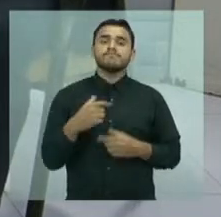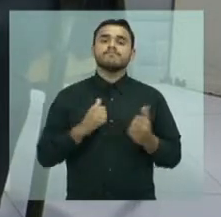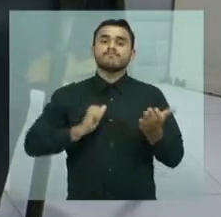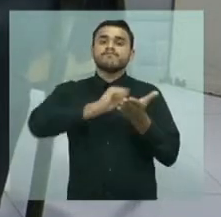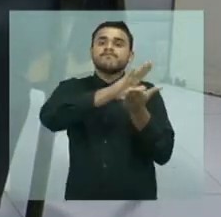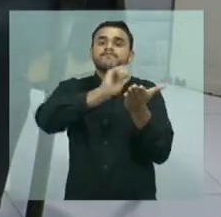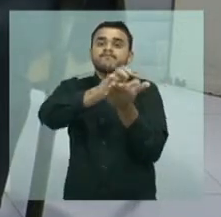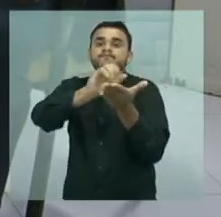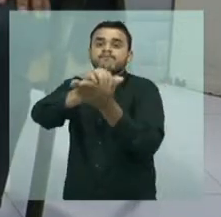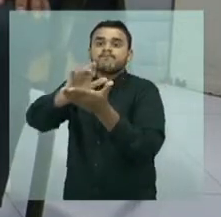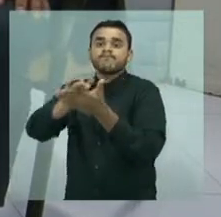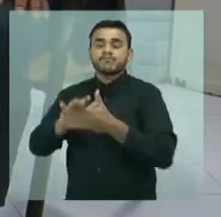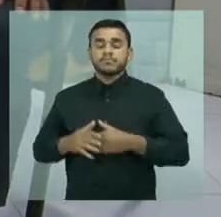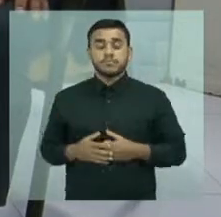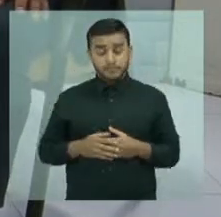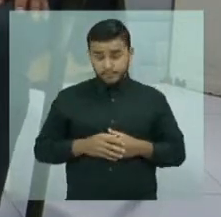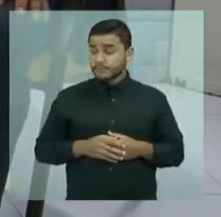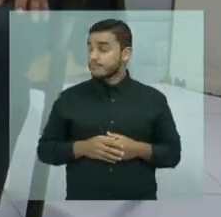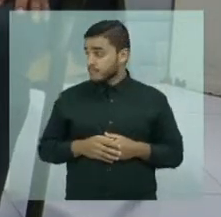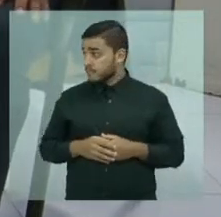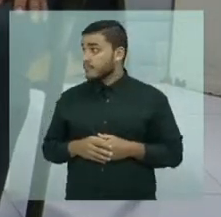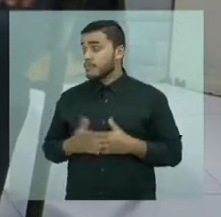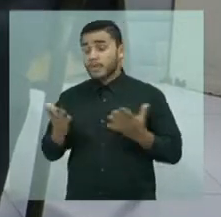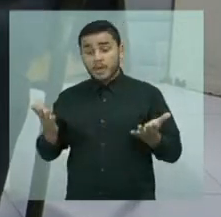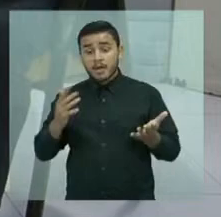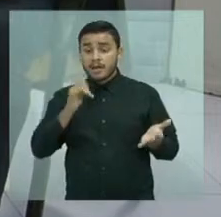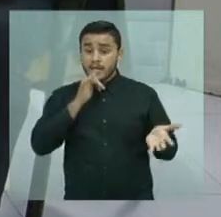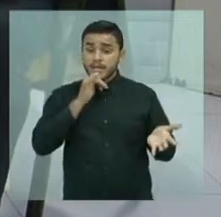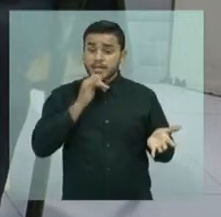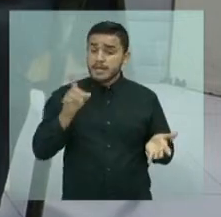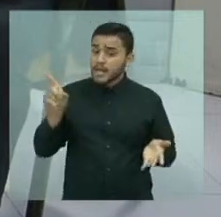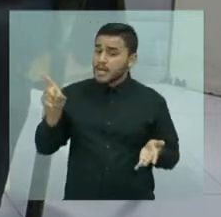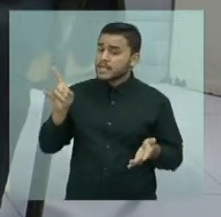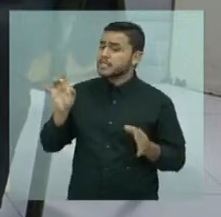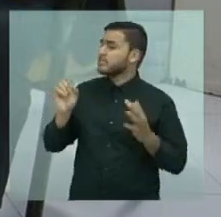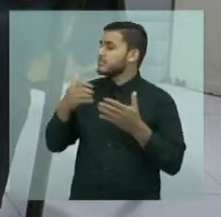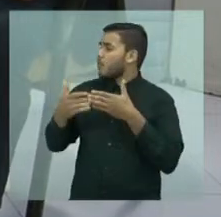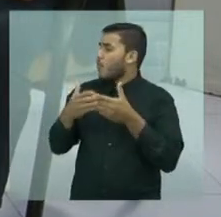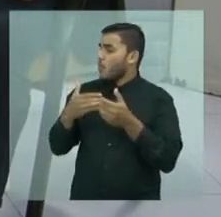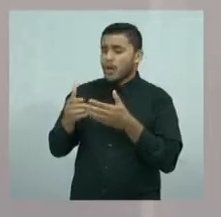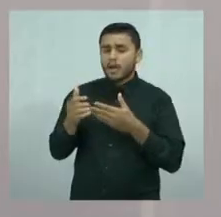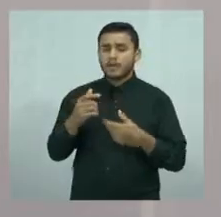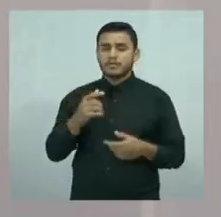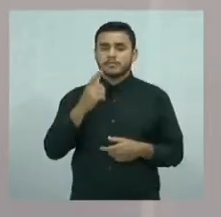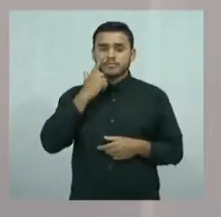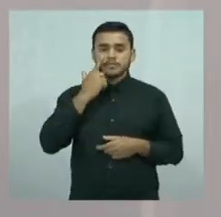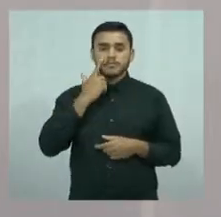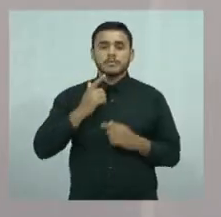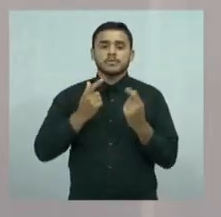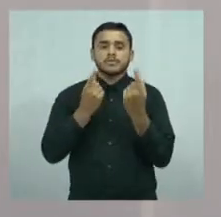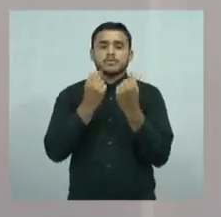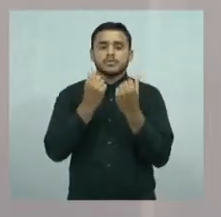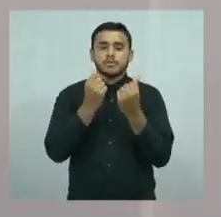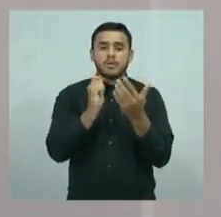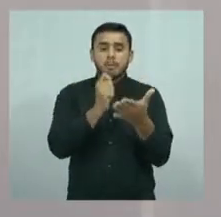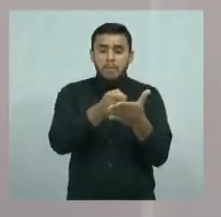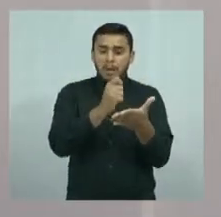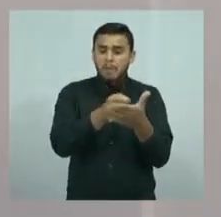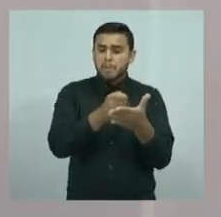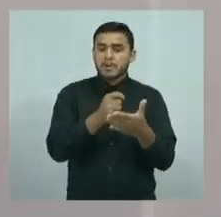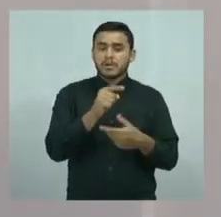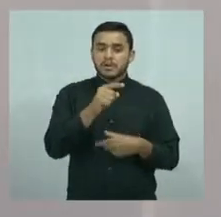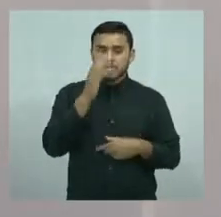bem, eu não vou ter o trocador, mas eu quero comprar uma tarjeta que seja, que permita que essa